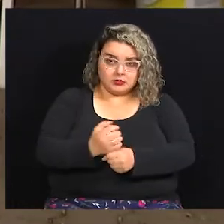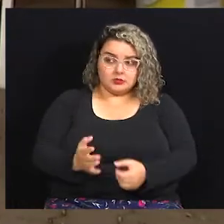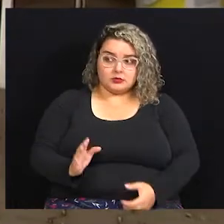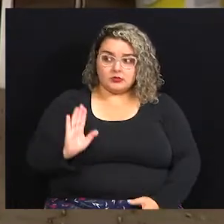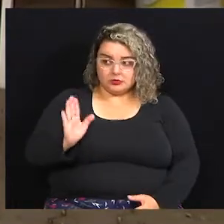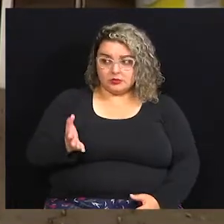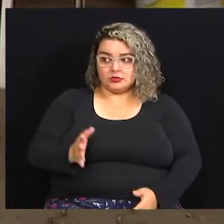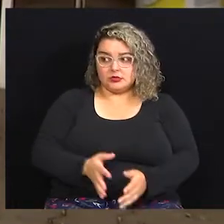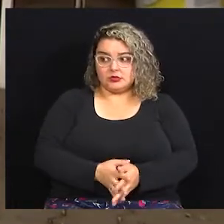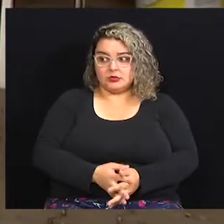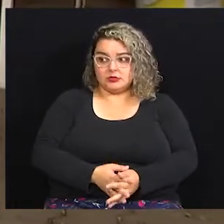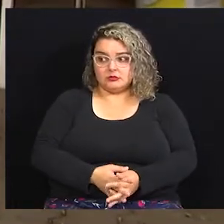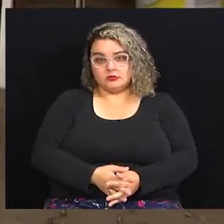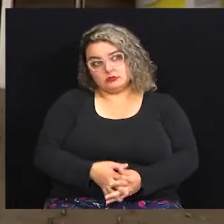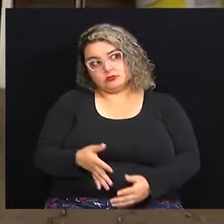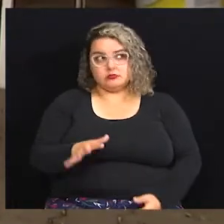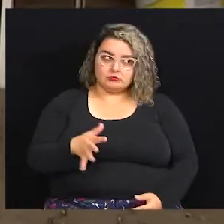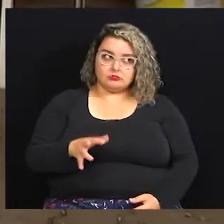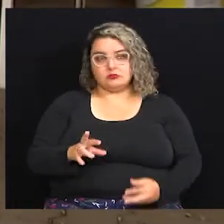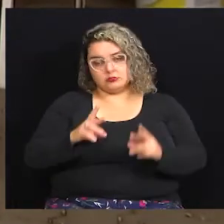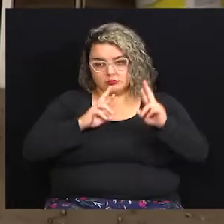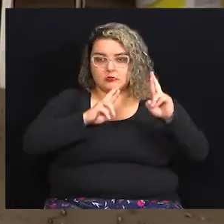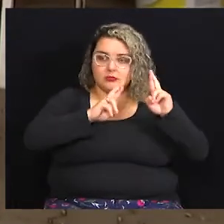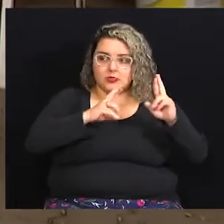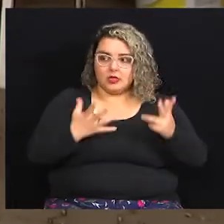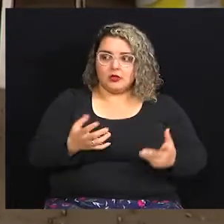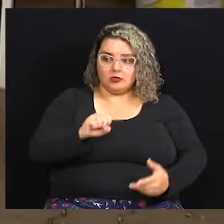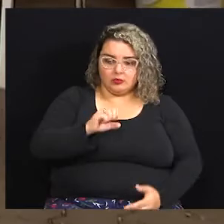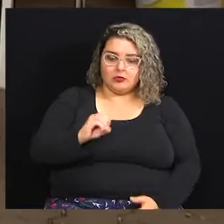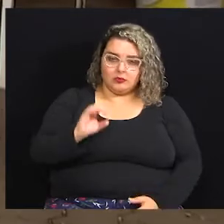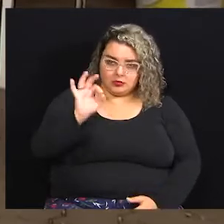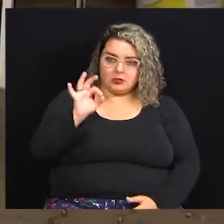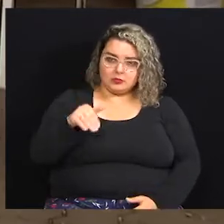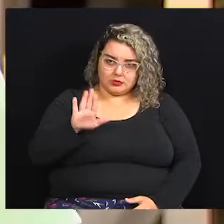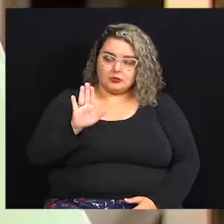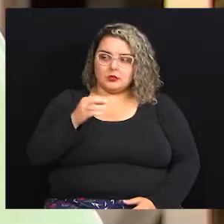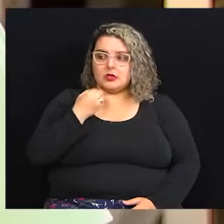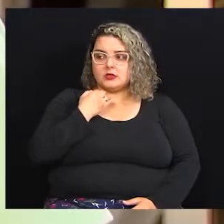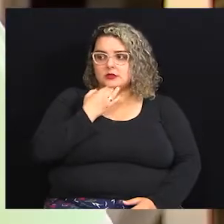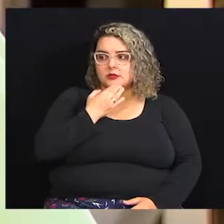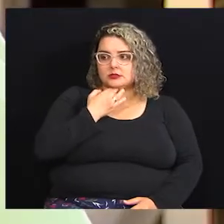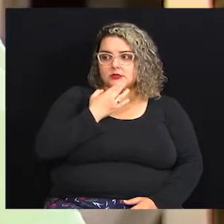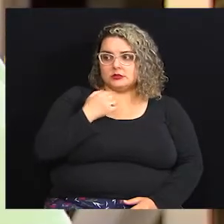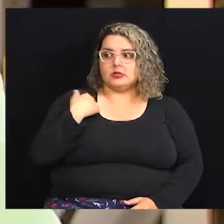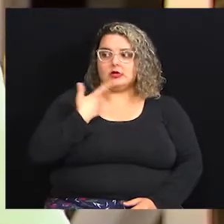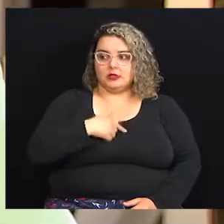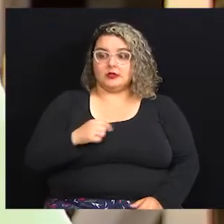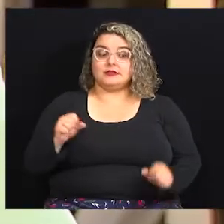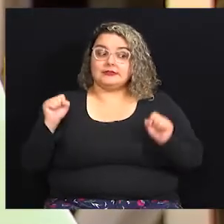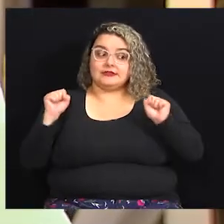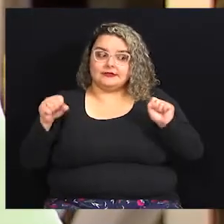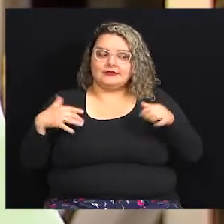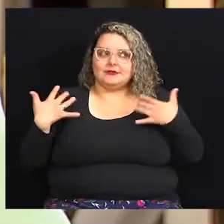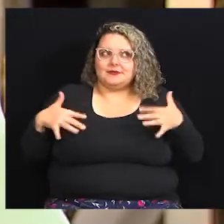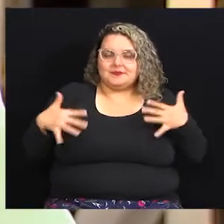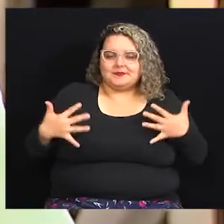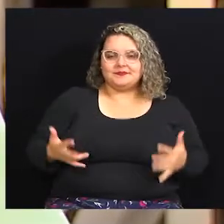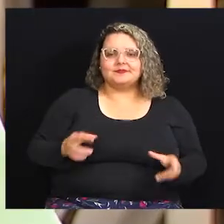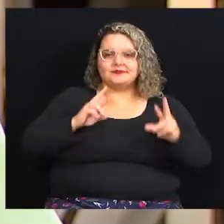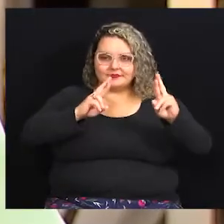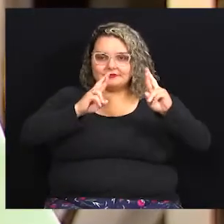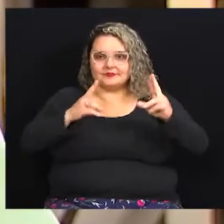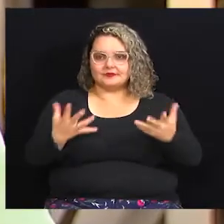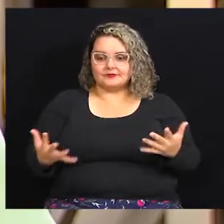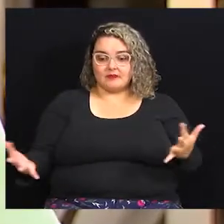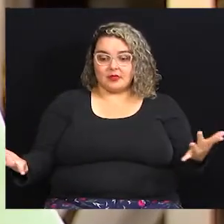a gente tá mais ou menos uma expectativa de uns 80%. aí a gente tá assim bem animado sabe tá